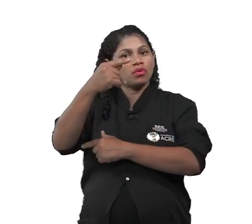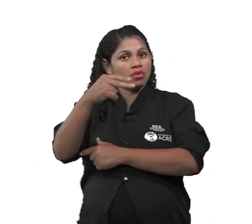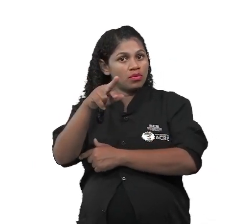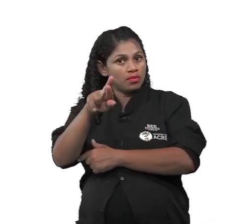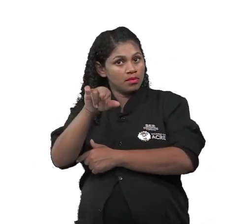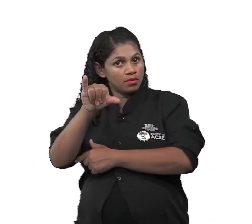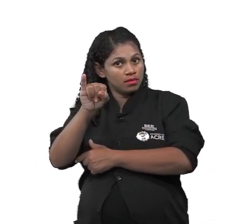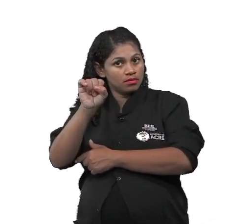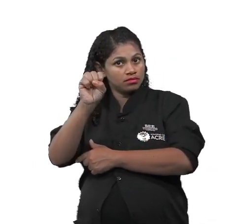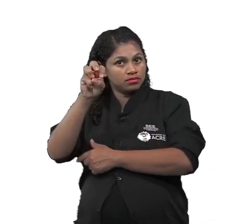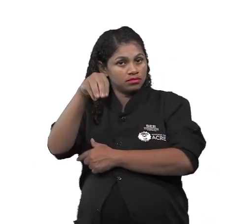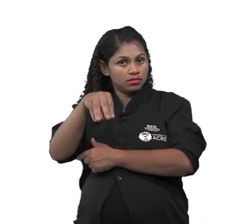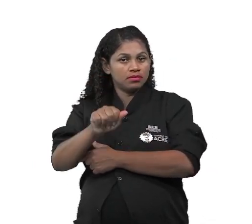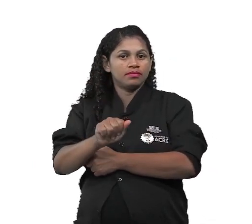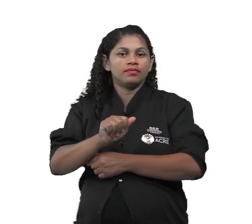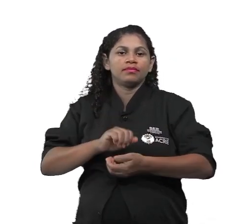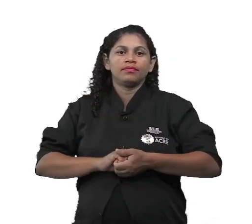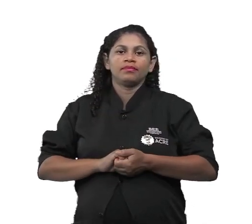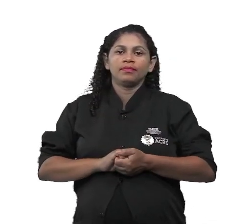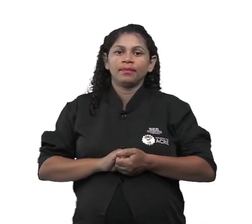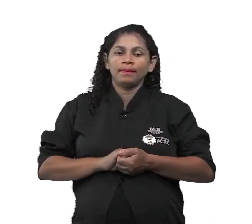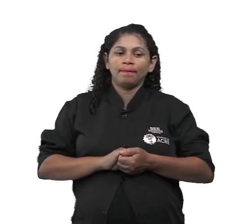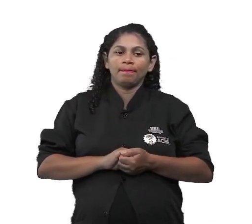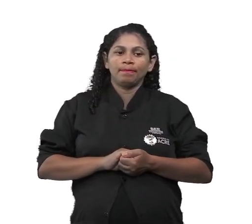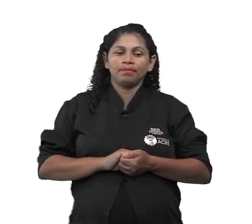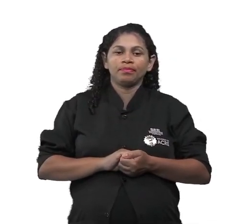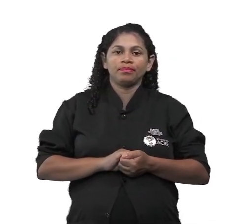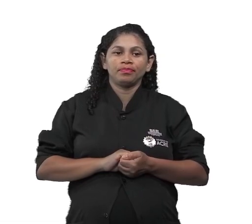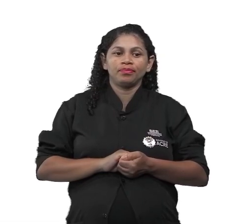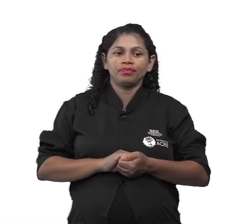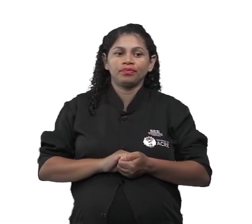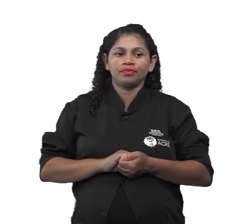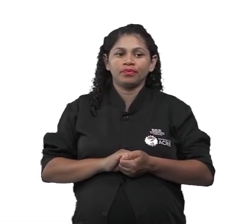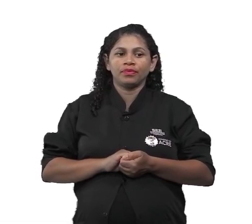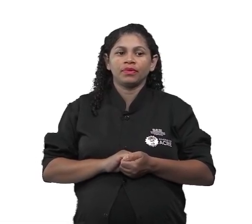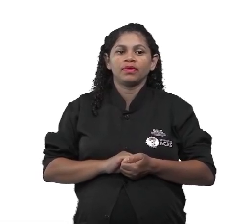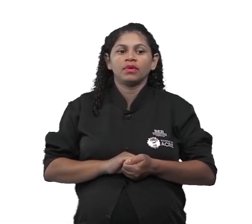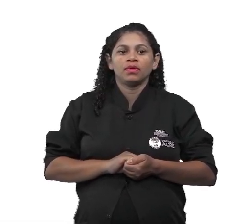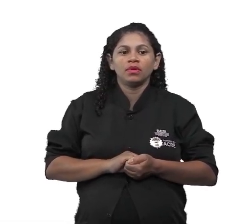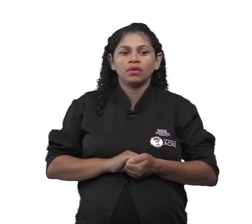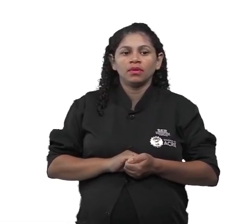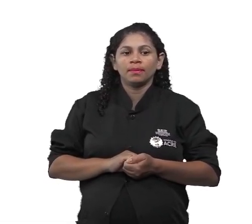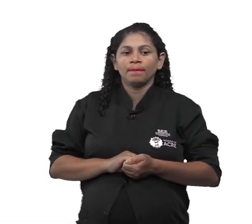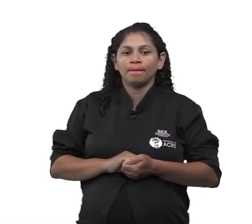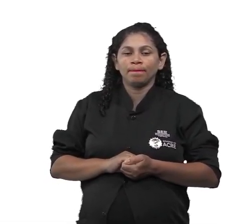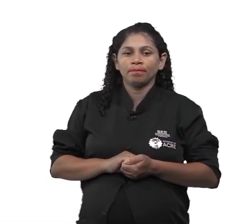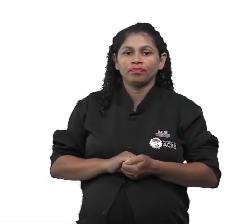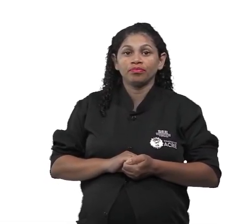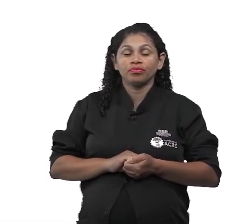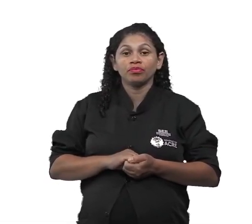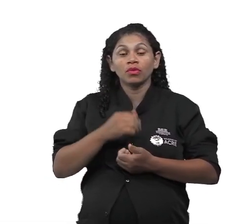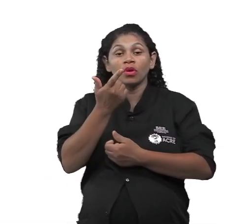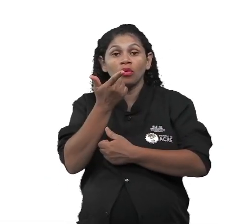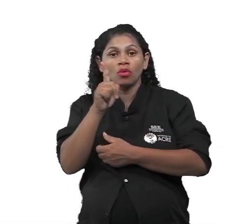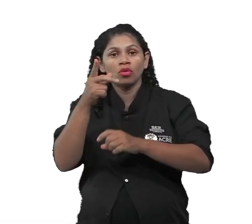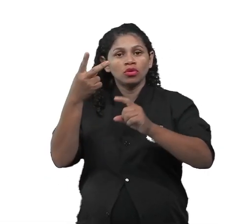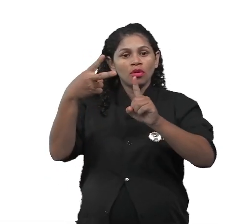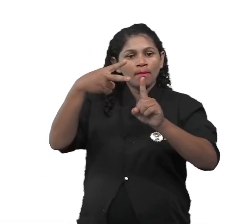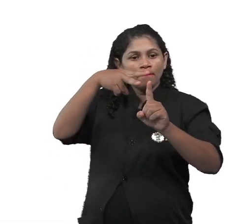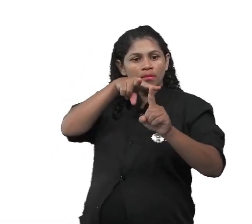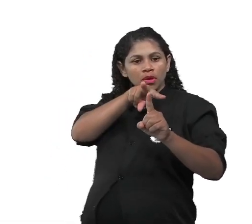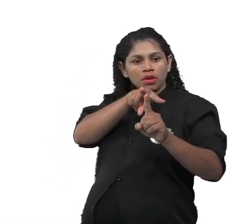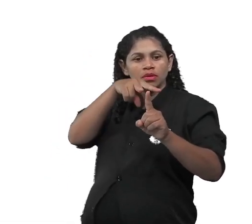Outra maneira de olhar essa pirâmide é olhando a base CDF. Aqui, Essa aqui está em